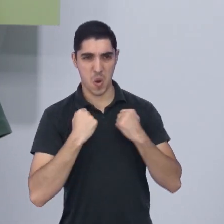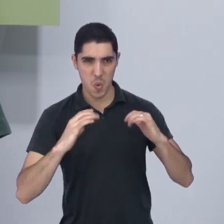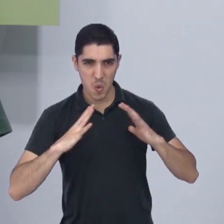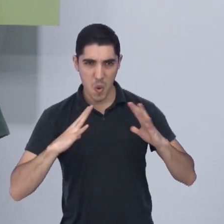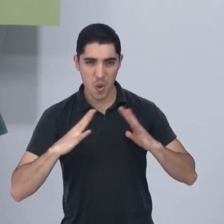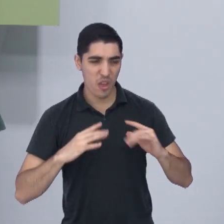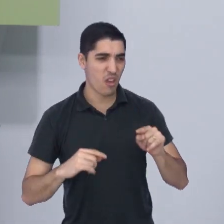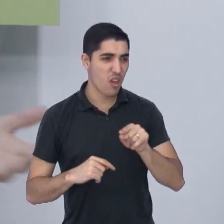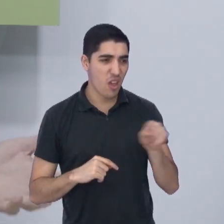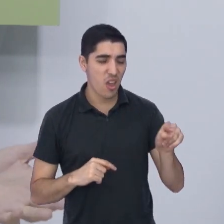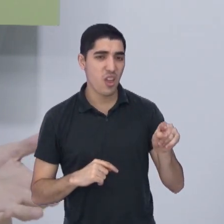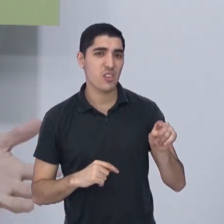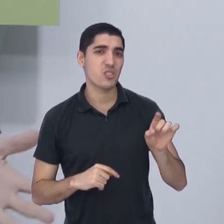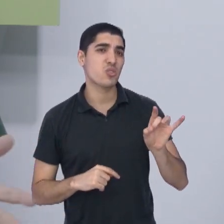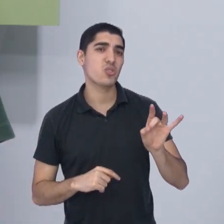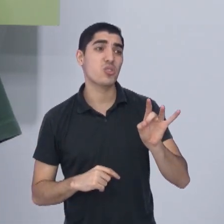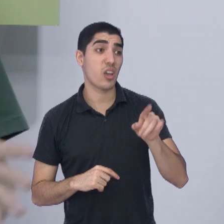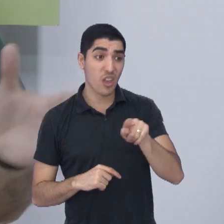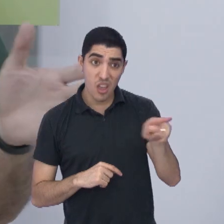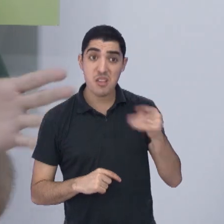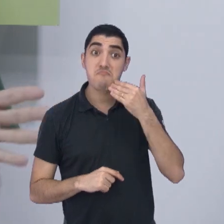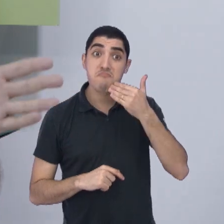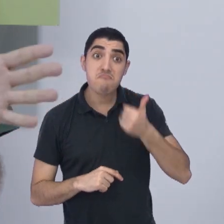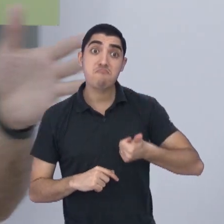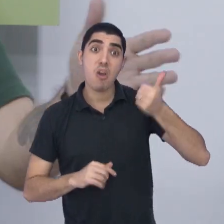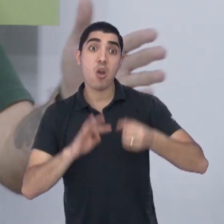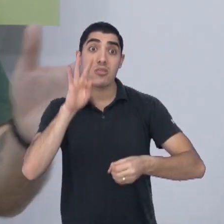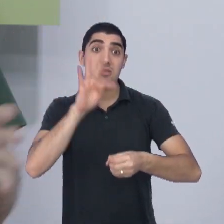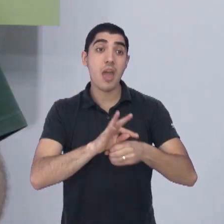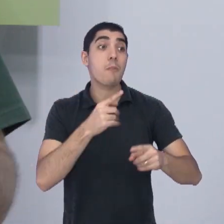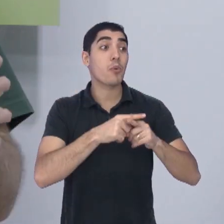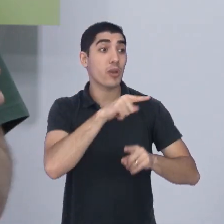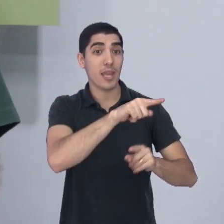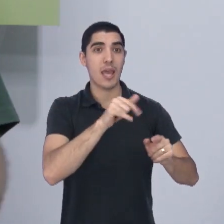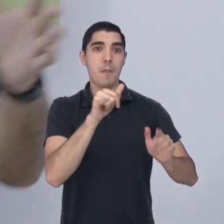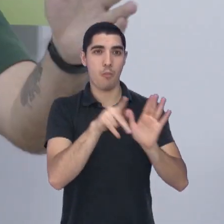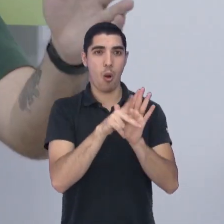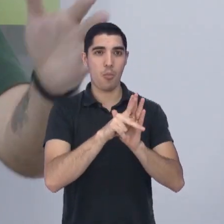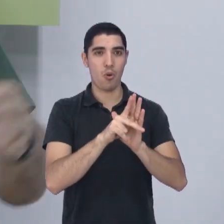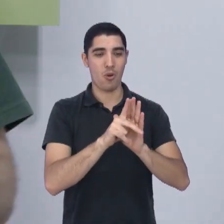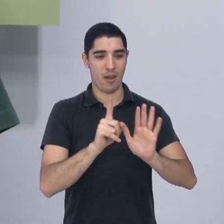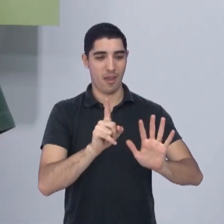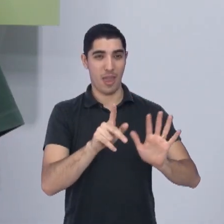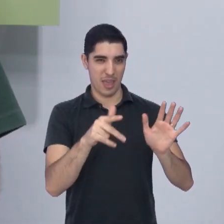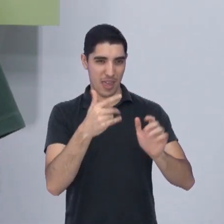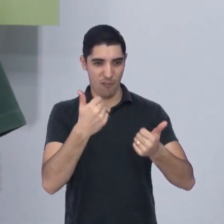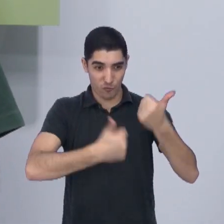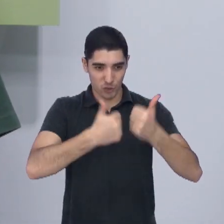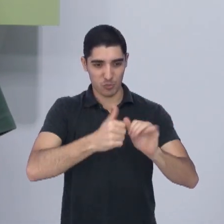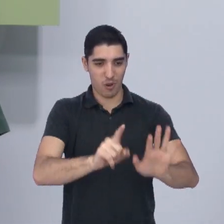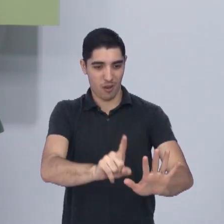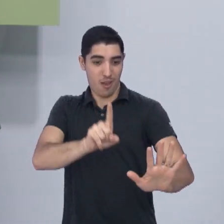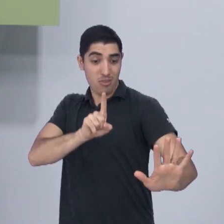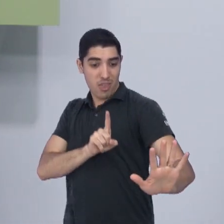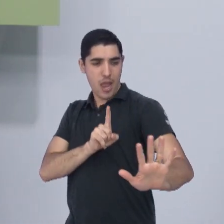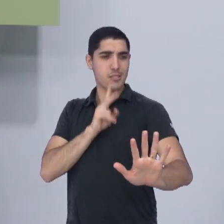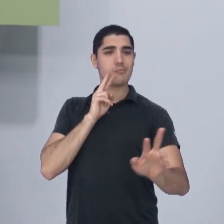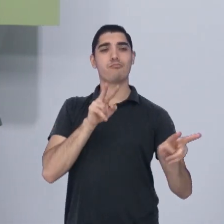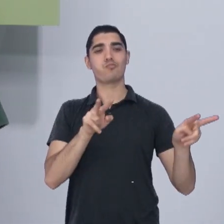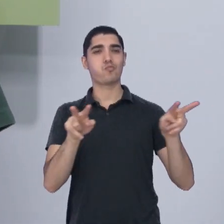são mais propensos a ser melhores técnicos porque eles conseguem ver o jogo de trás, né? Então, tem essa noção maior de jogo. E o Sérgio Guedes